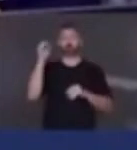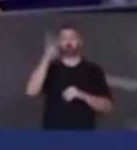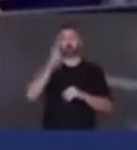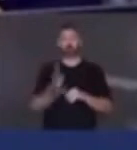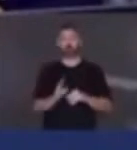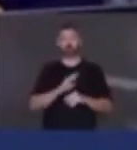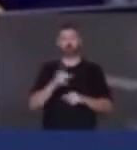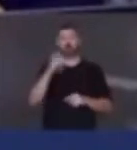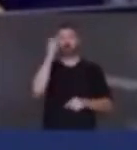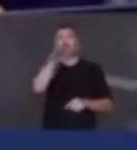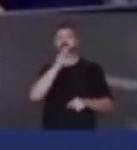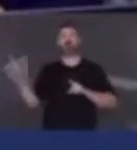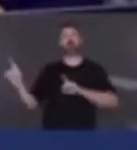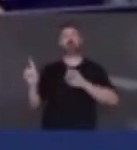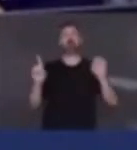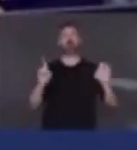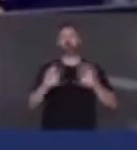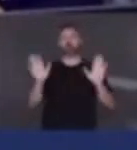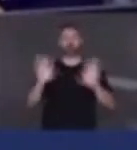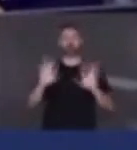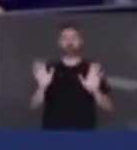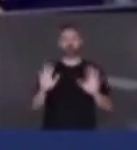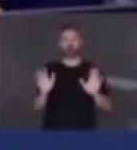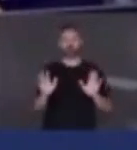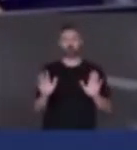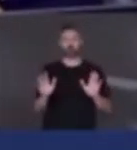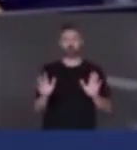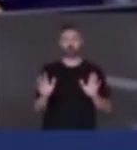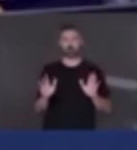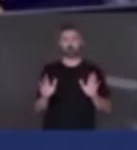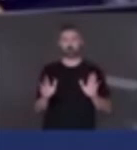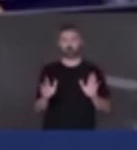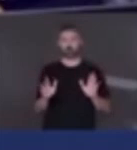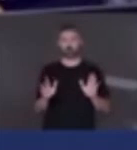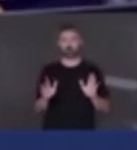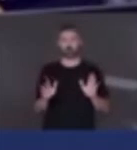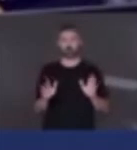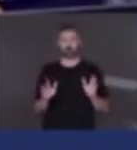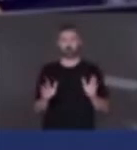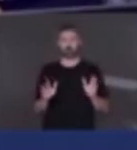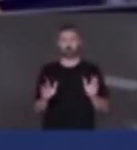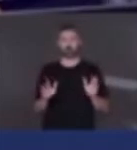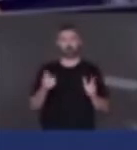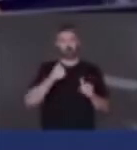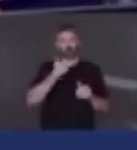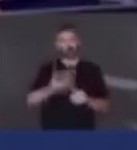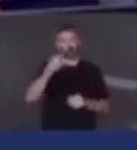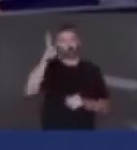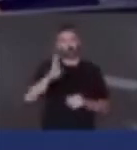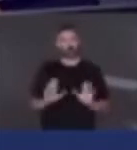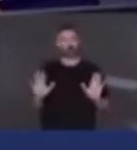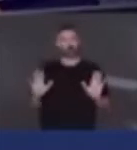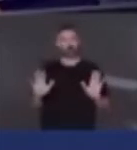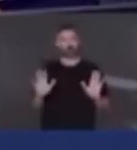dificuldade de investigar, tá claro que agora você tem o seguinte: a impossibilidade de investigar. Porque nesse